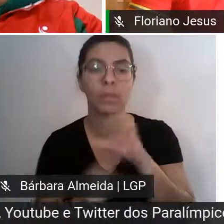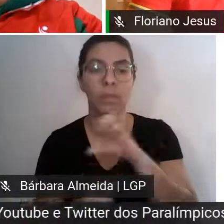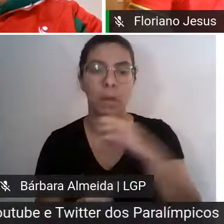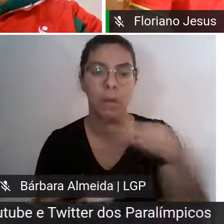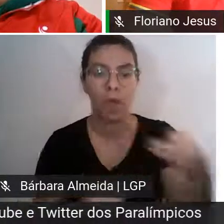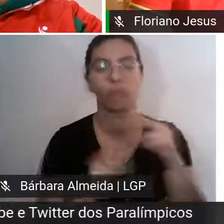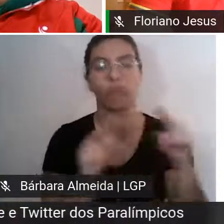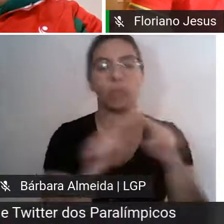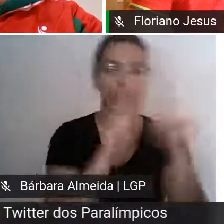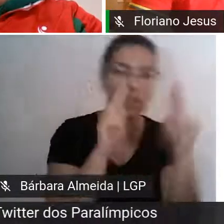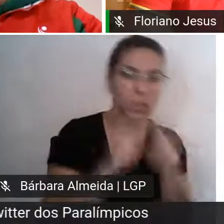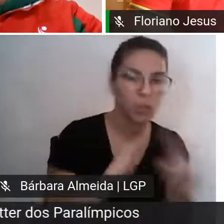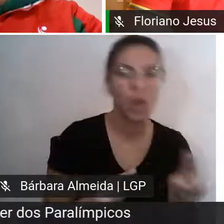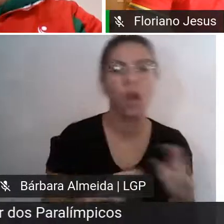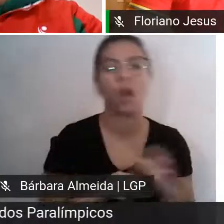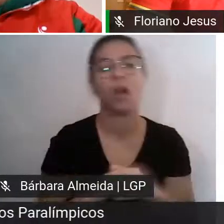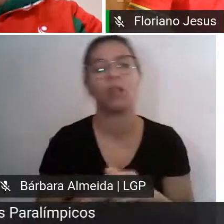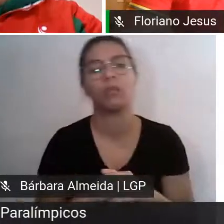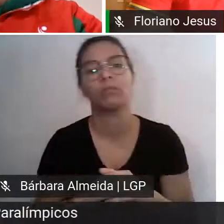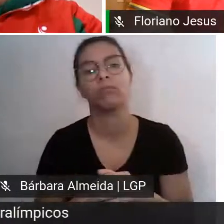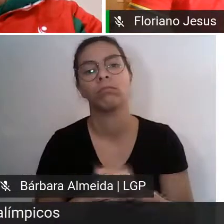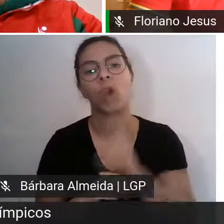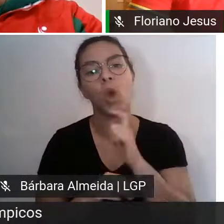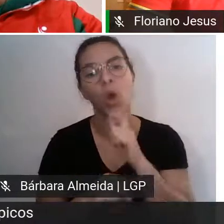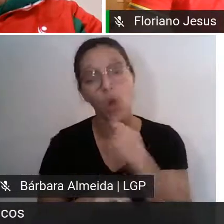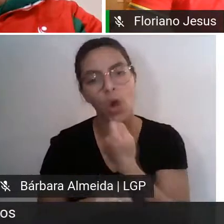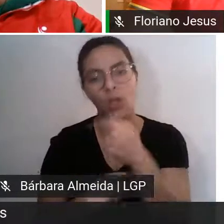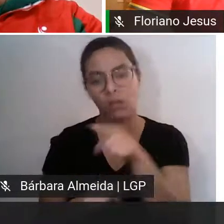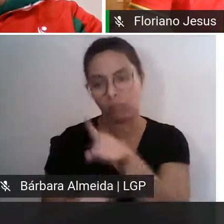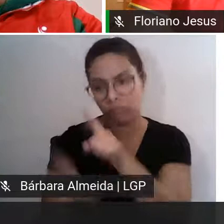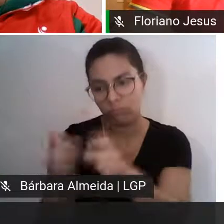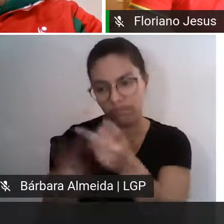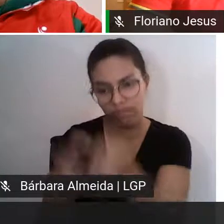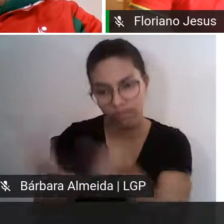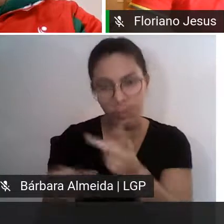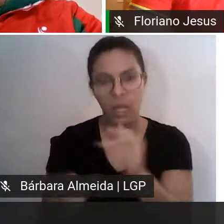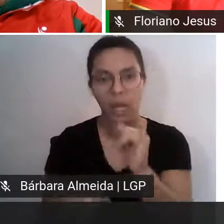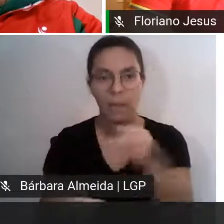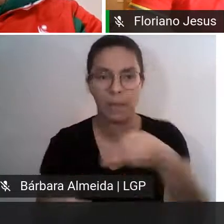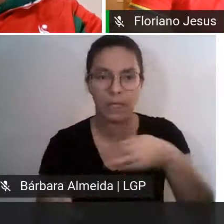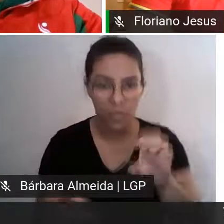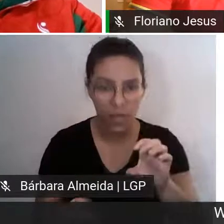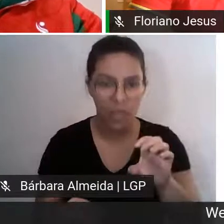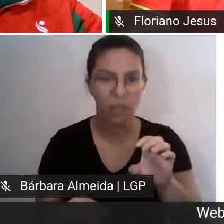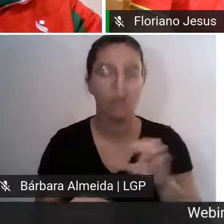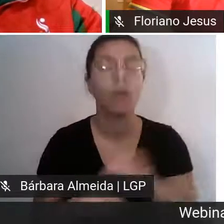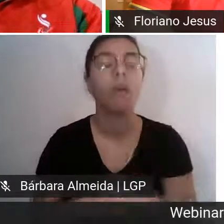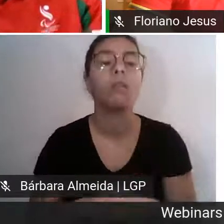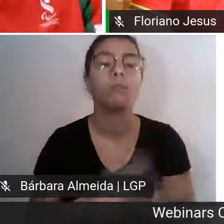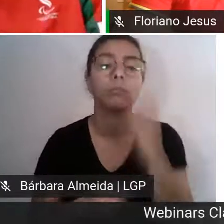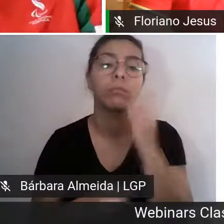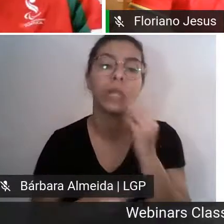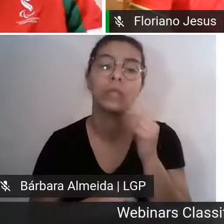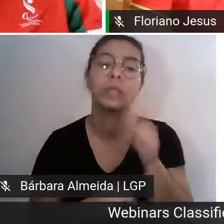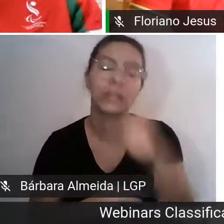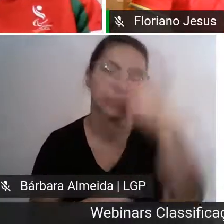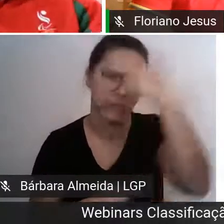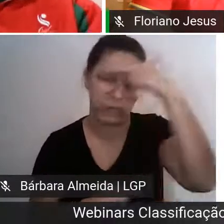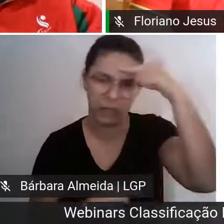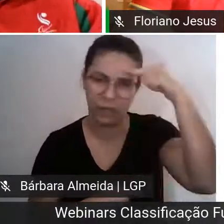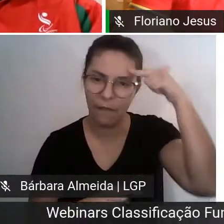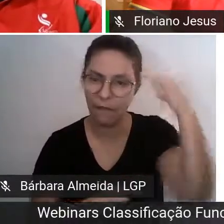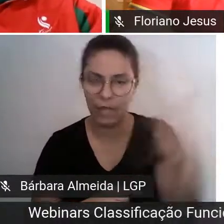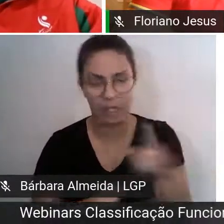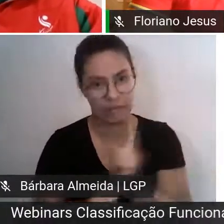com o código de classificação do IPC, uma das dificuldades que estamos a ter é essa, porque